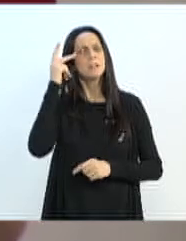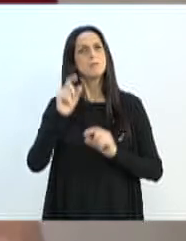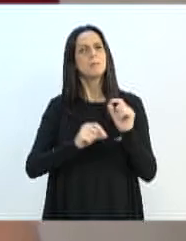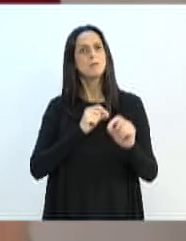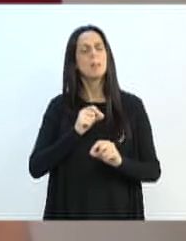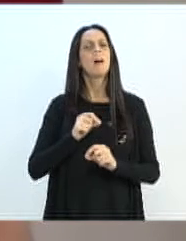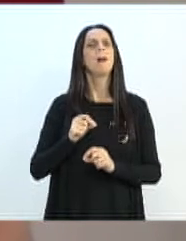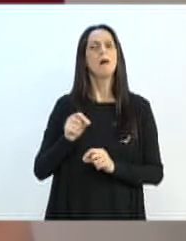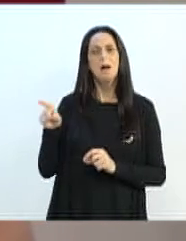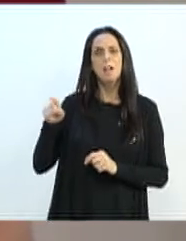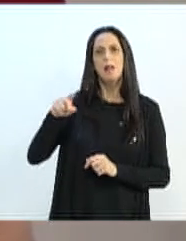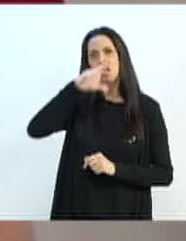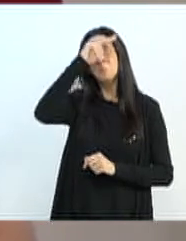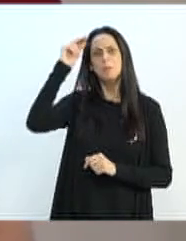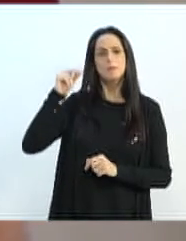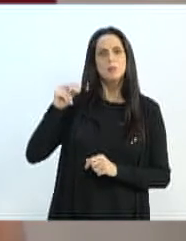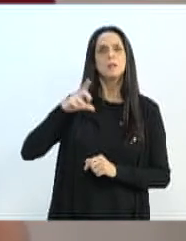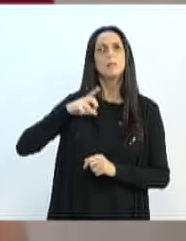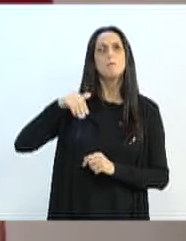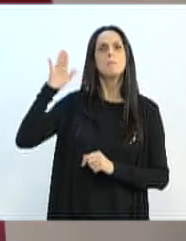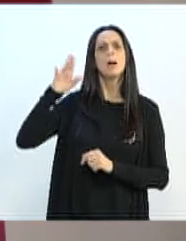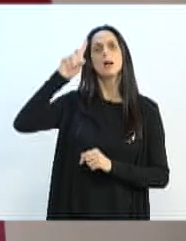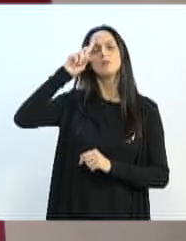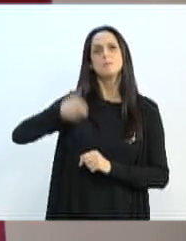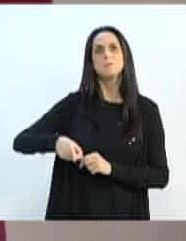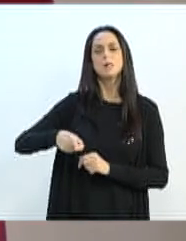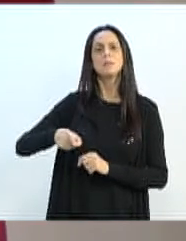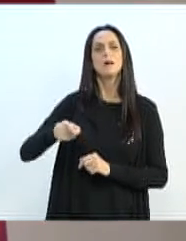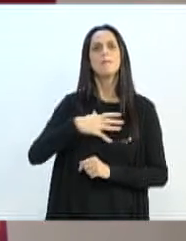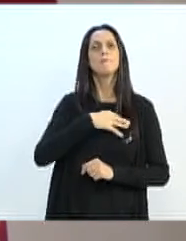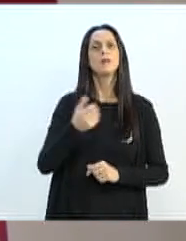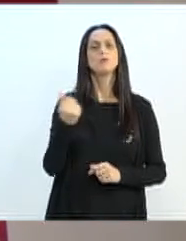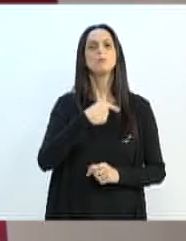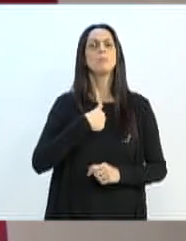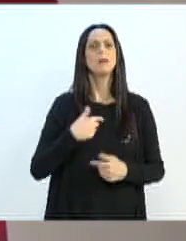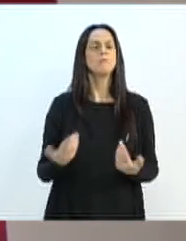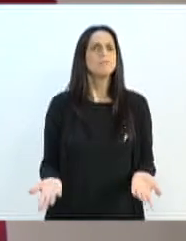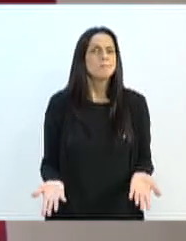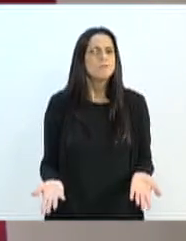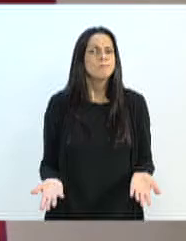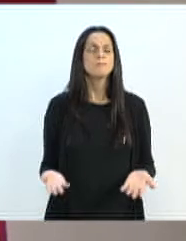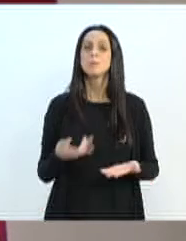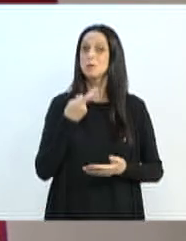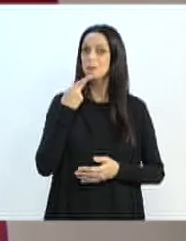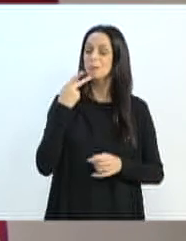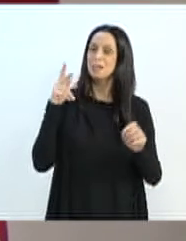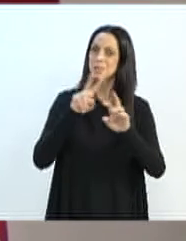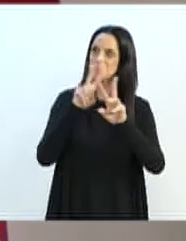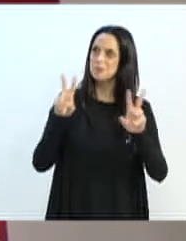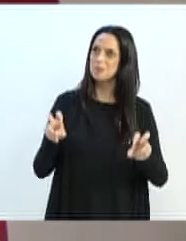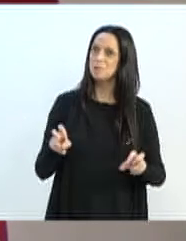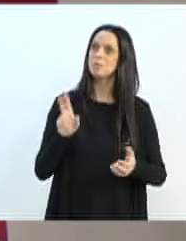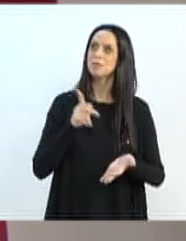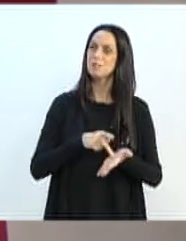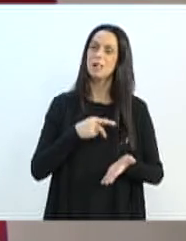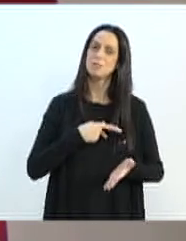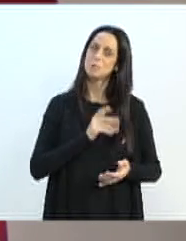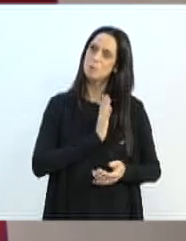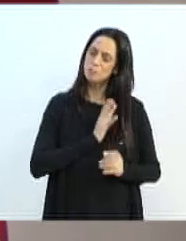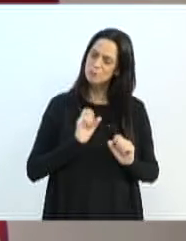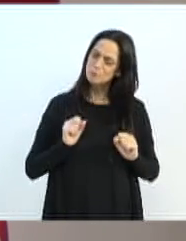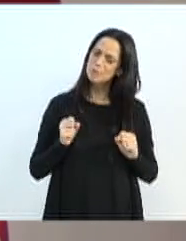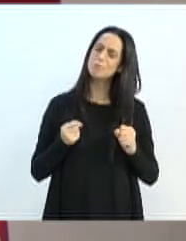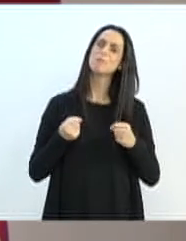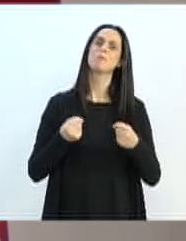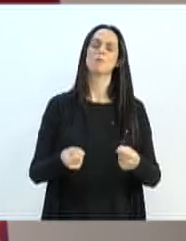mais do que elas próprias. Mas quando a gente sobe na tribuna e toca nesse tema, é um esforço do coração de que a gente